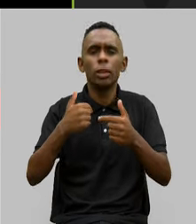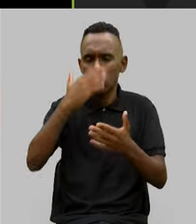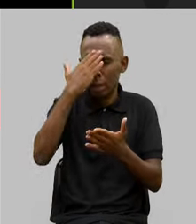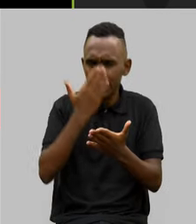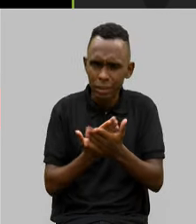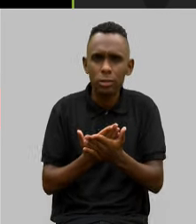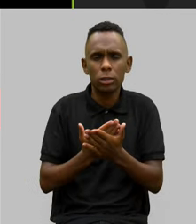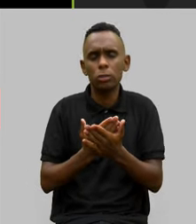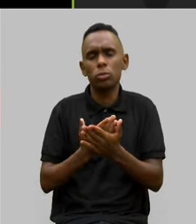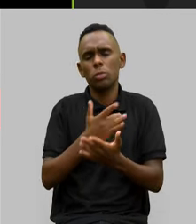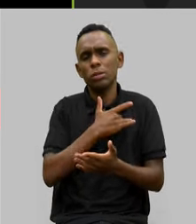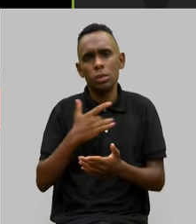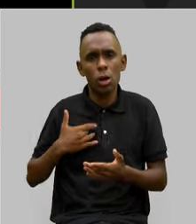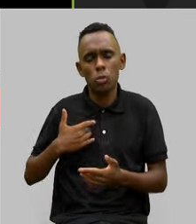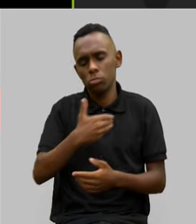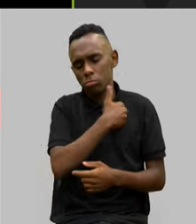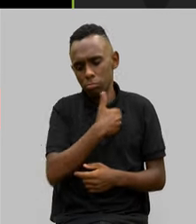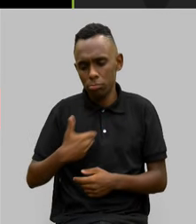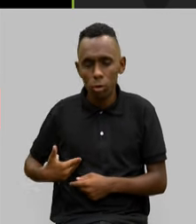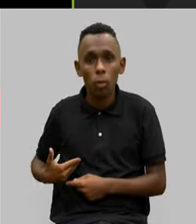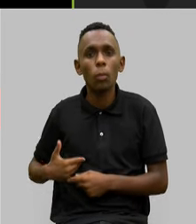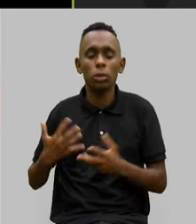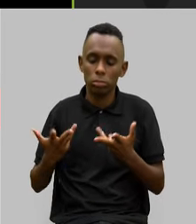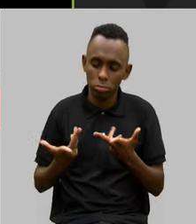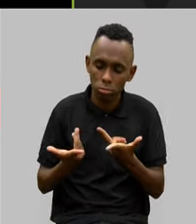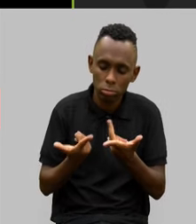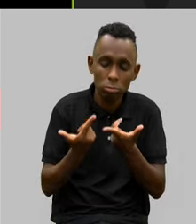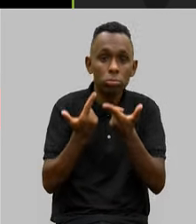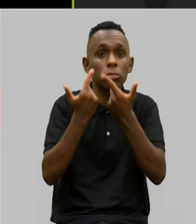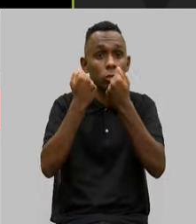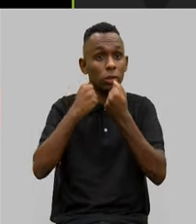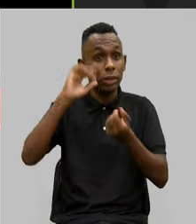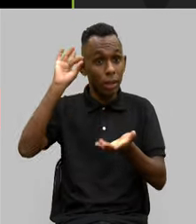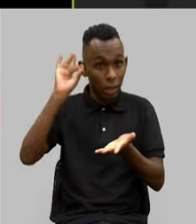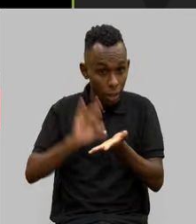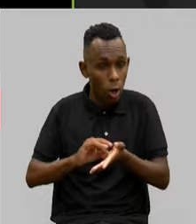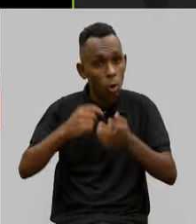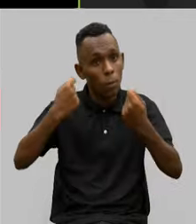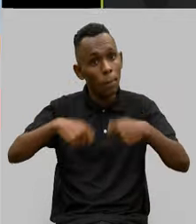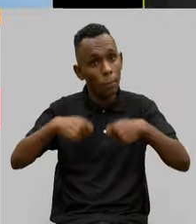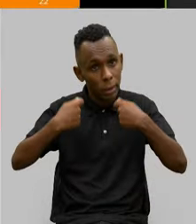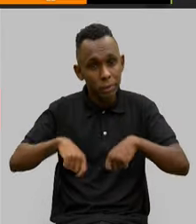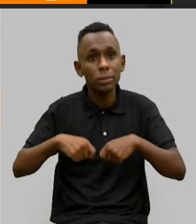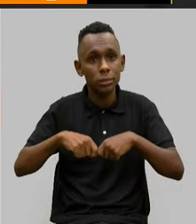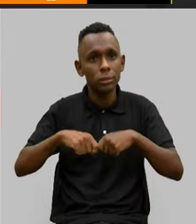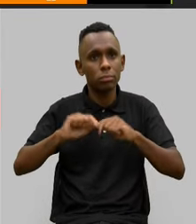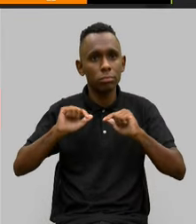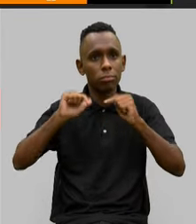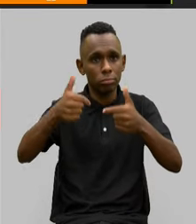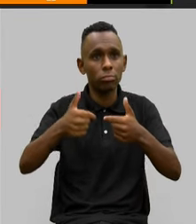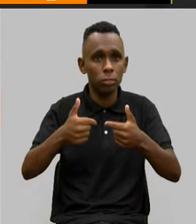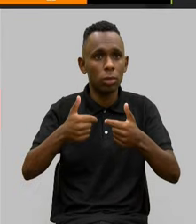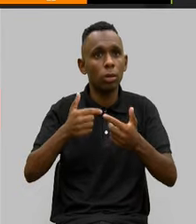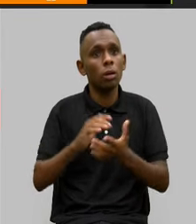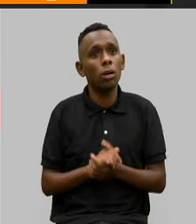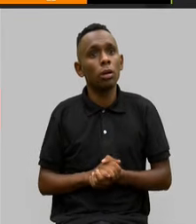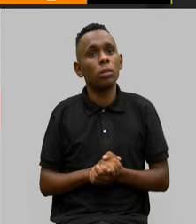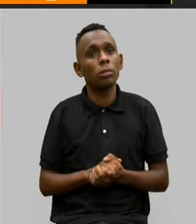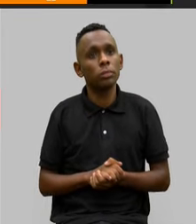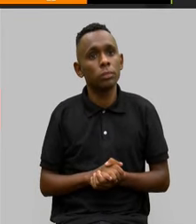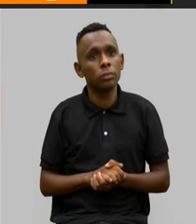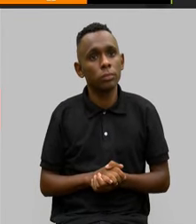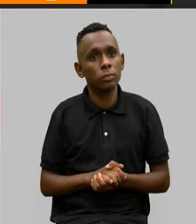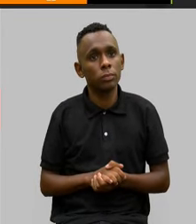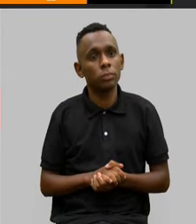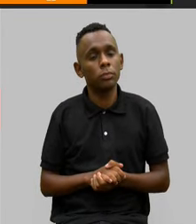numa saúde pública eh de qualidade e que de fato a gente precisa lutar que o can aí de novo falar igual